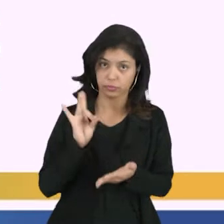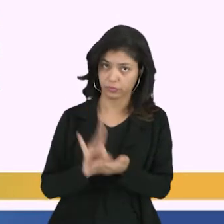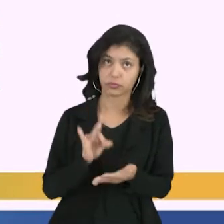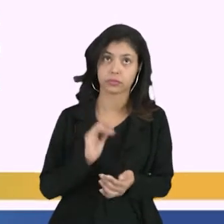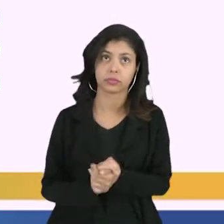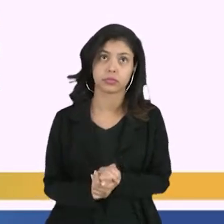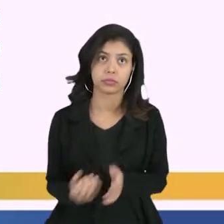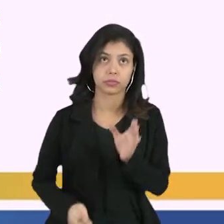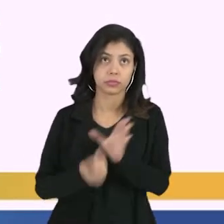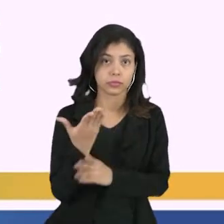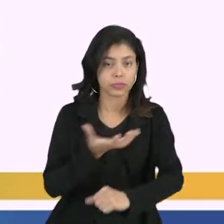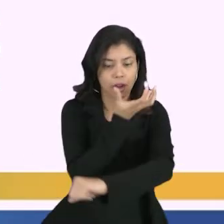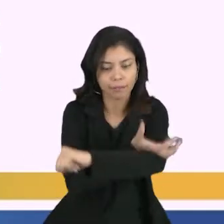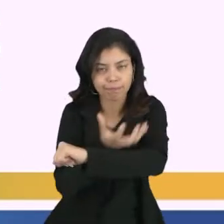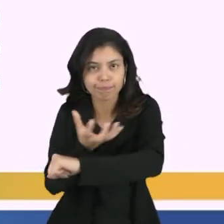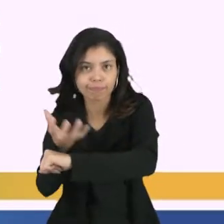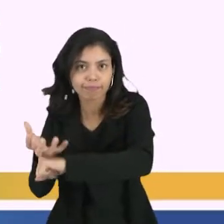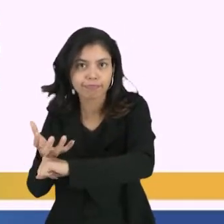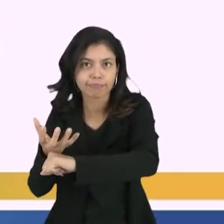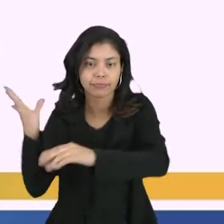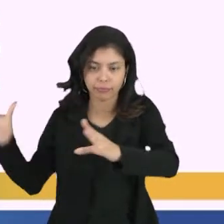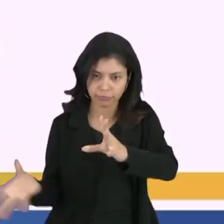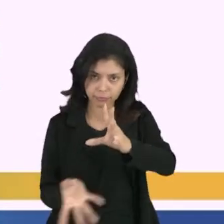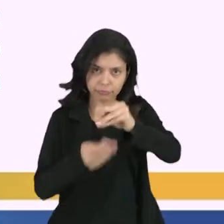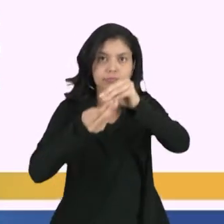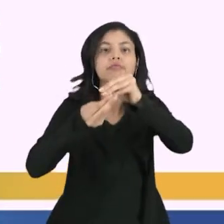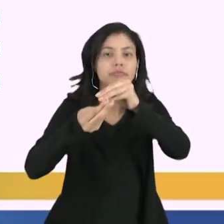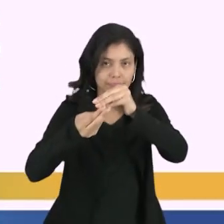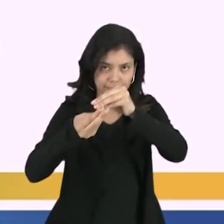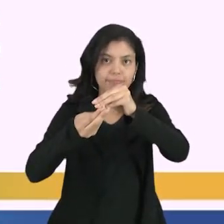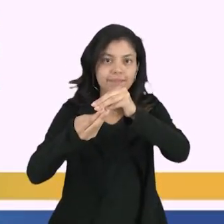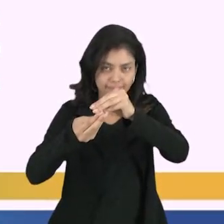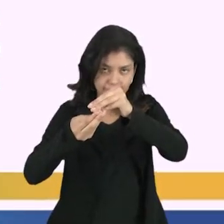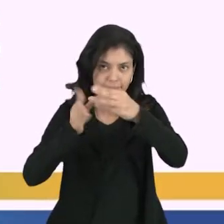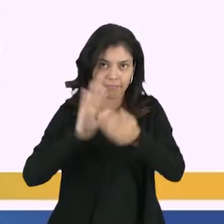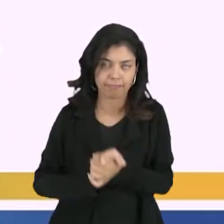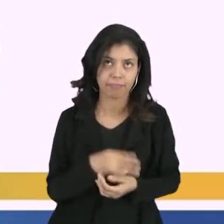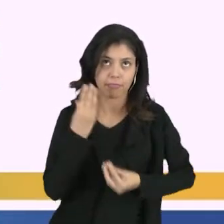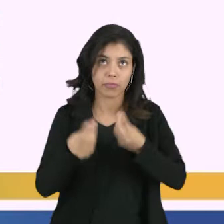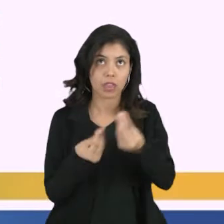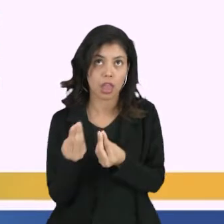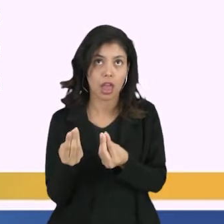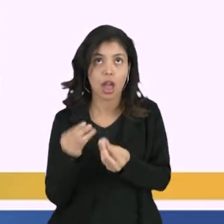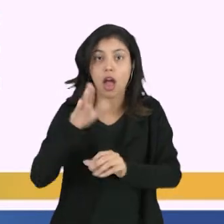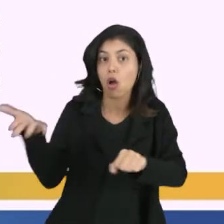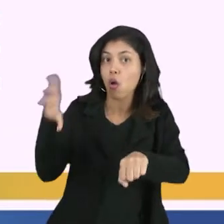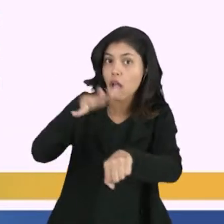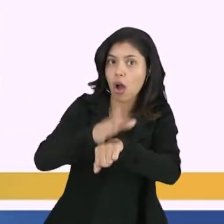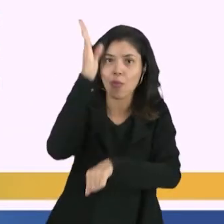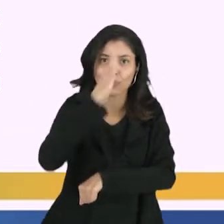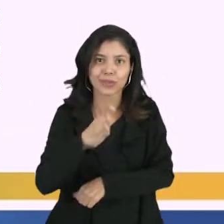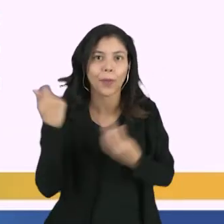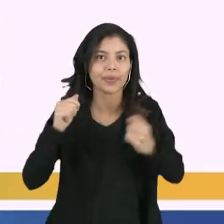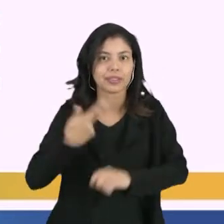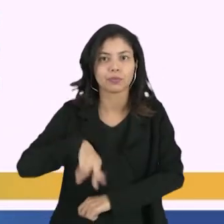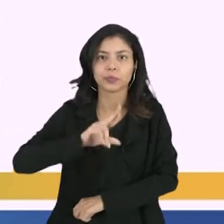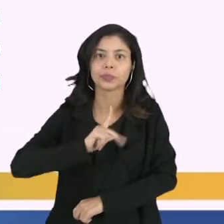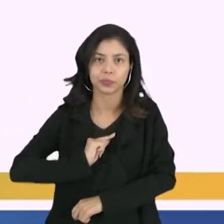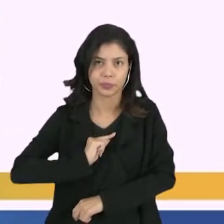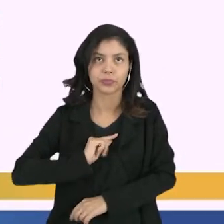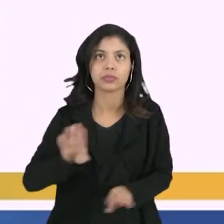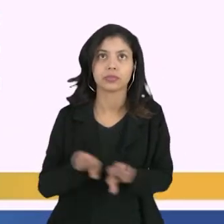o cultivo da cana-de-açúcar, né, a implementação. Porque para colonizar o Brasil, os portugueses, então,